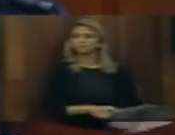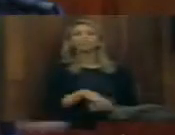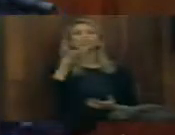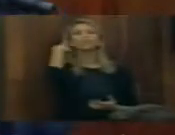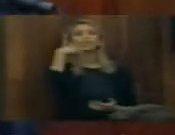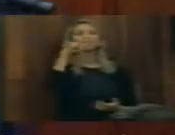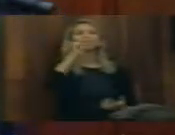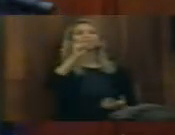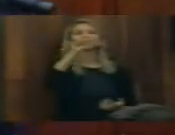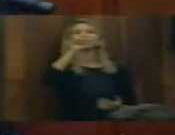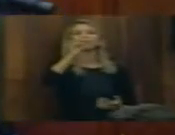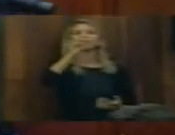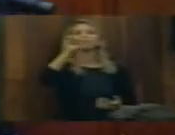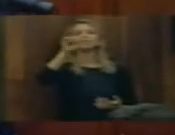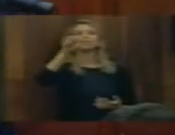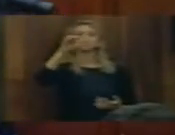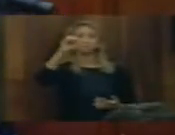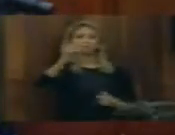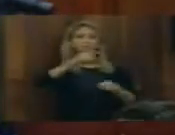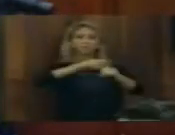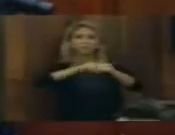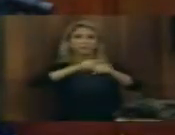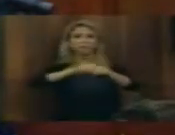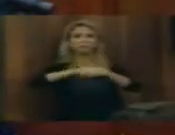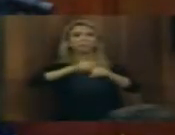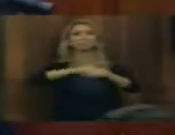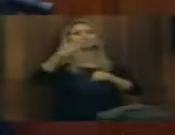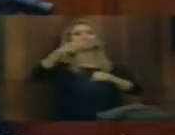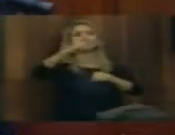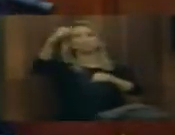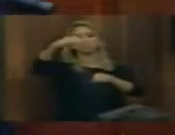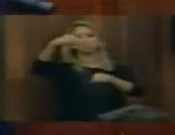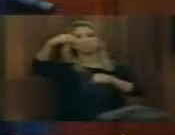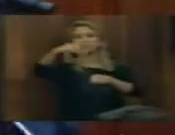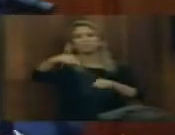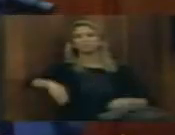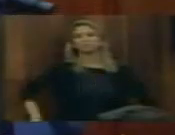vereador Silvio Davi. Seu tempo regimental é de 10 minutos.